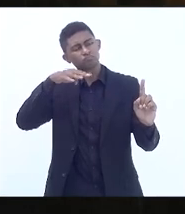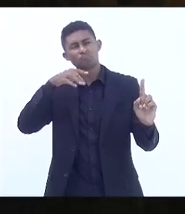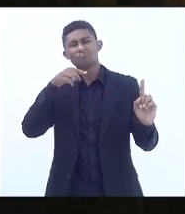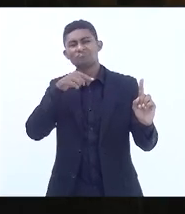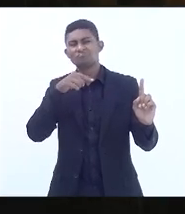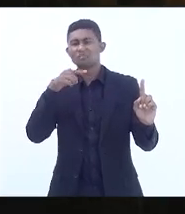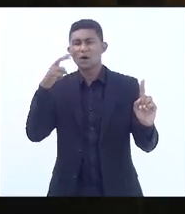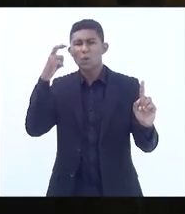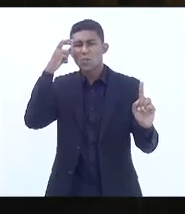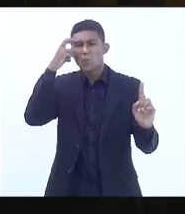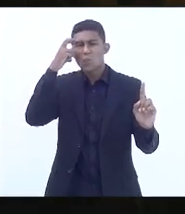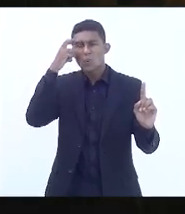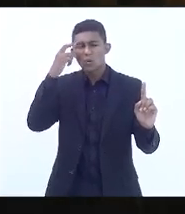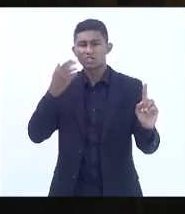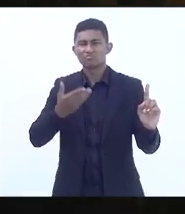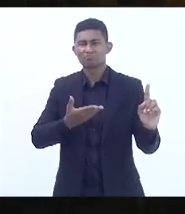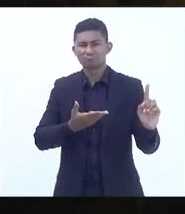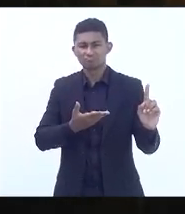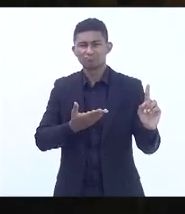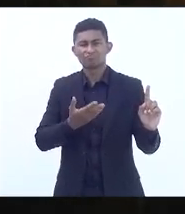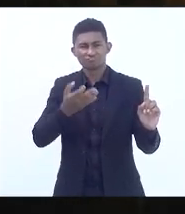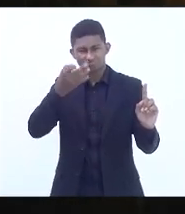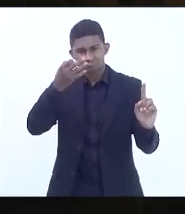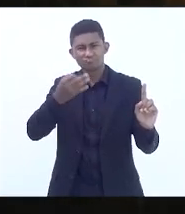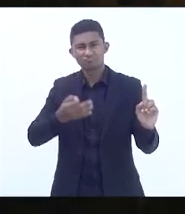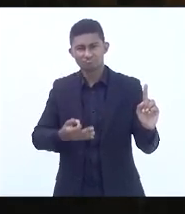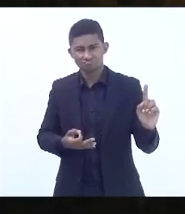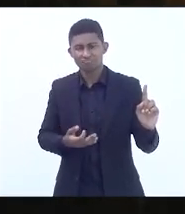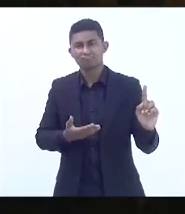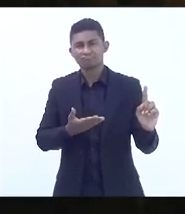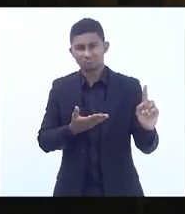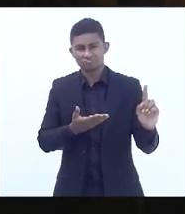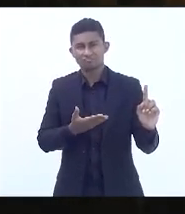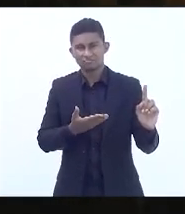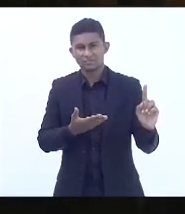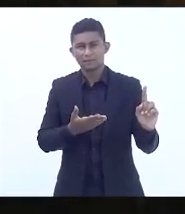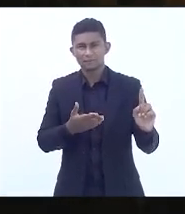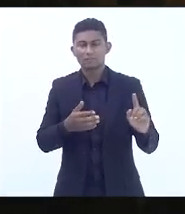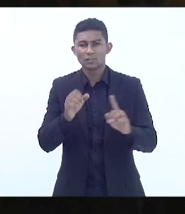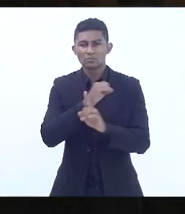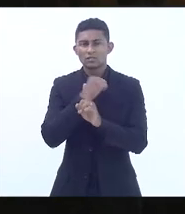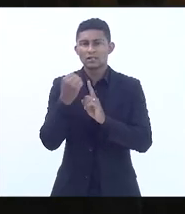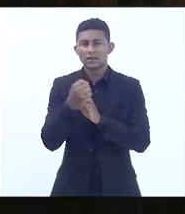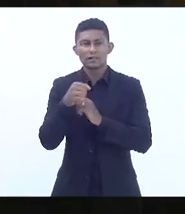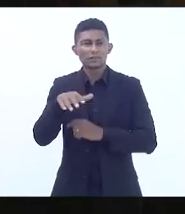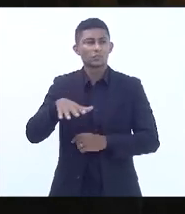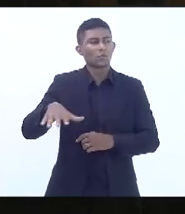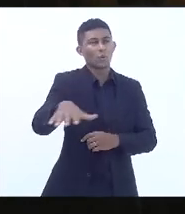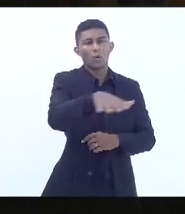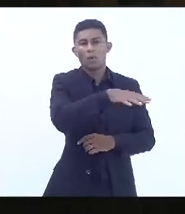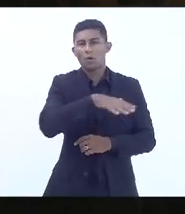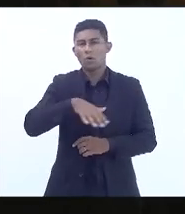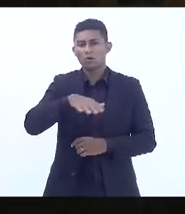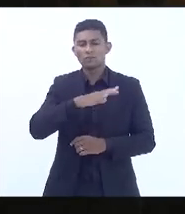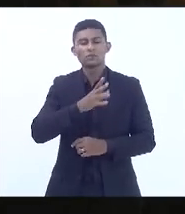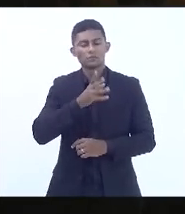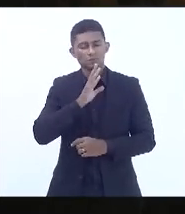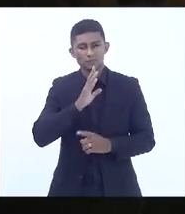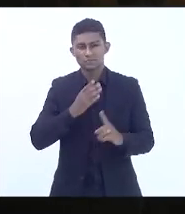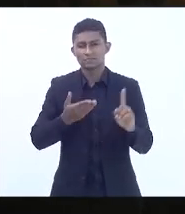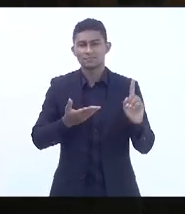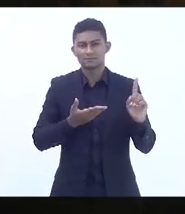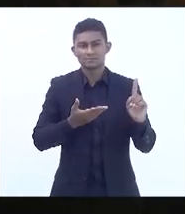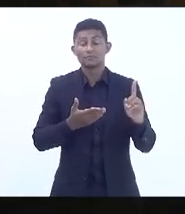cultura perpassa todos os segmentos da nossa sociedade. E eu quis fazer esse